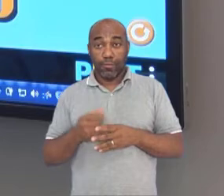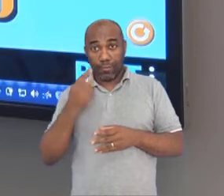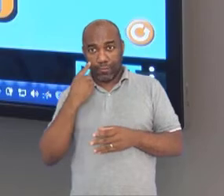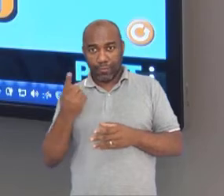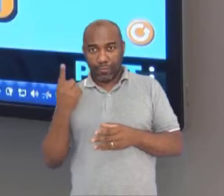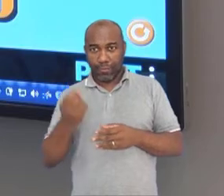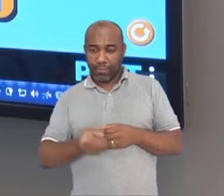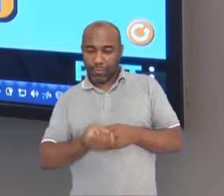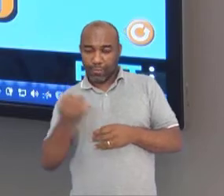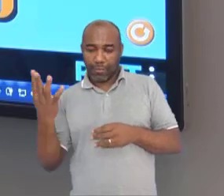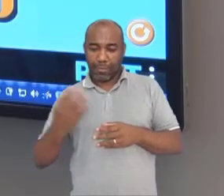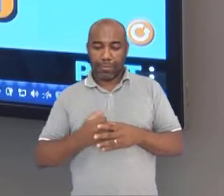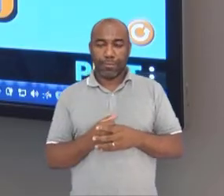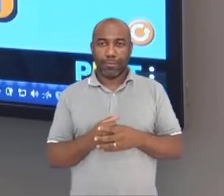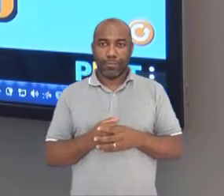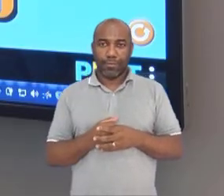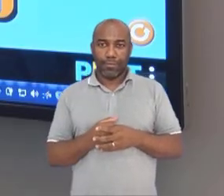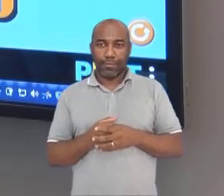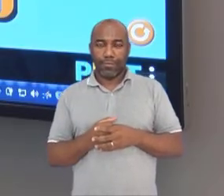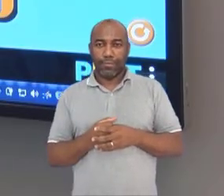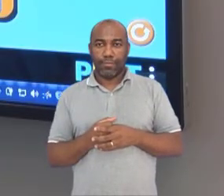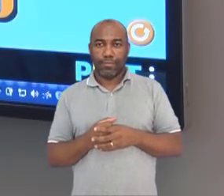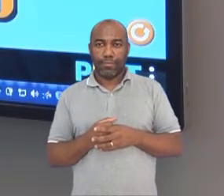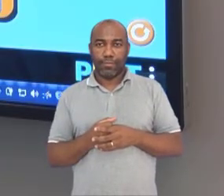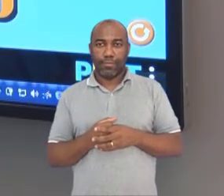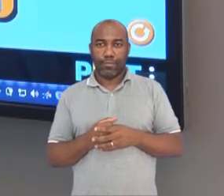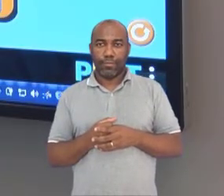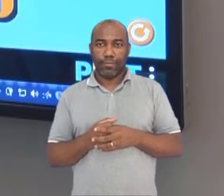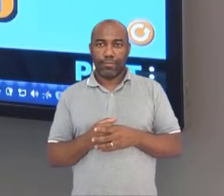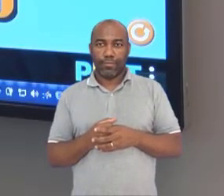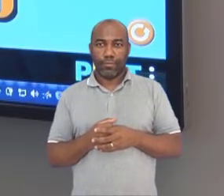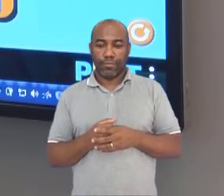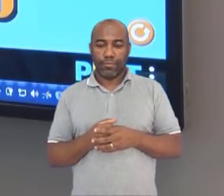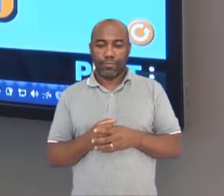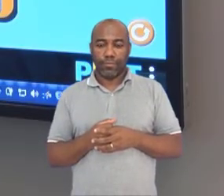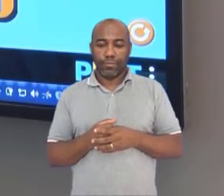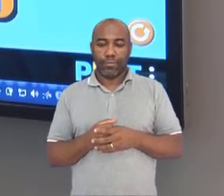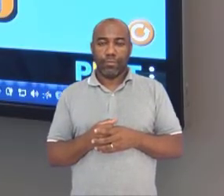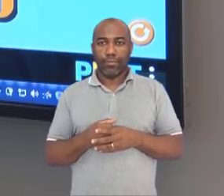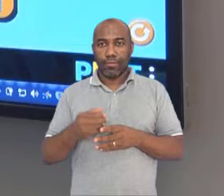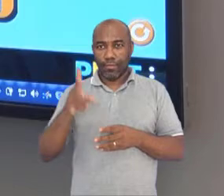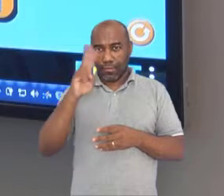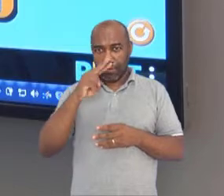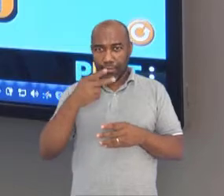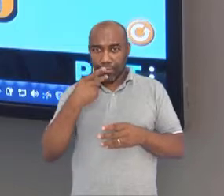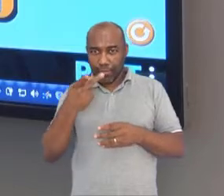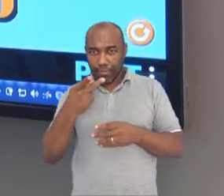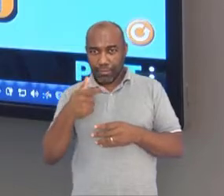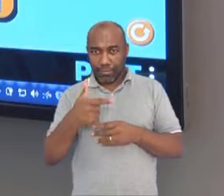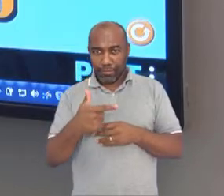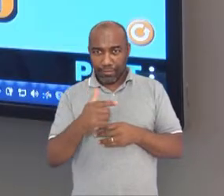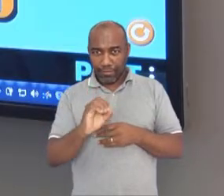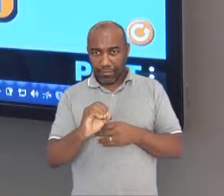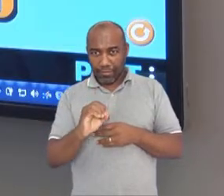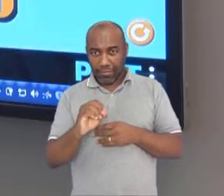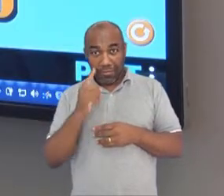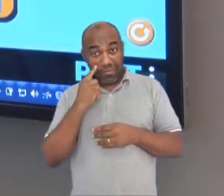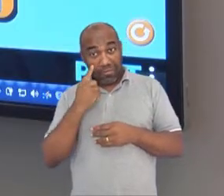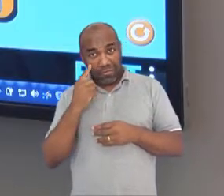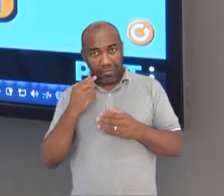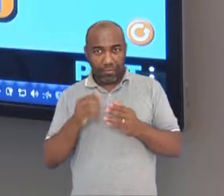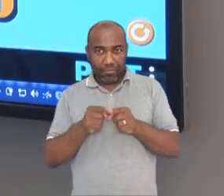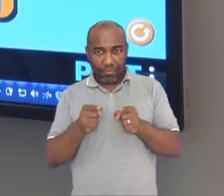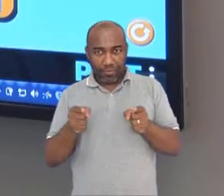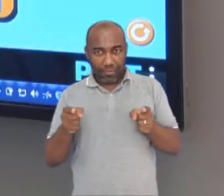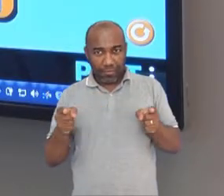Olha lá, nós temos, a proposta era 20. 20. Olha, tem essa setinha aqui que